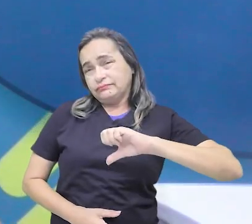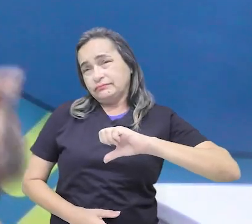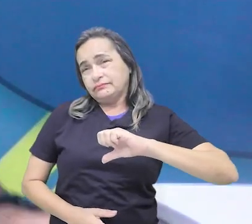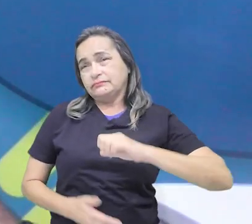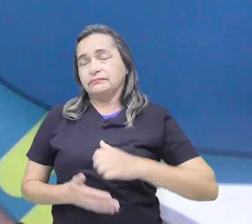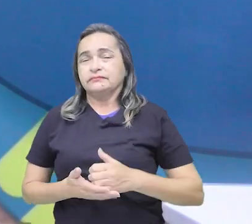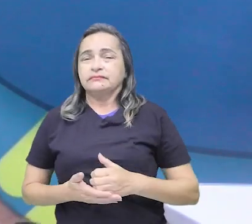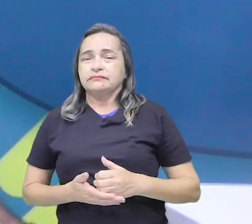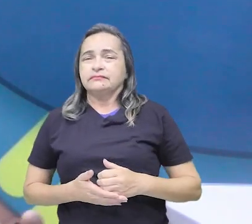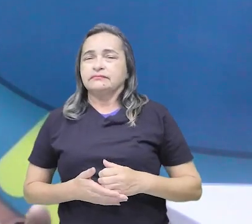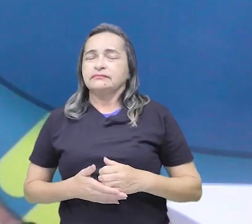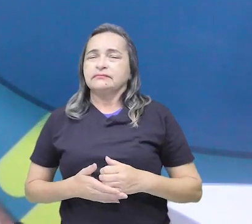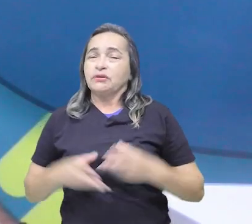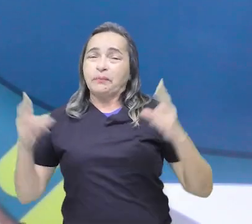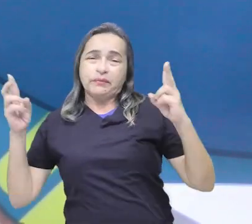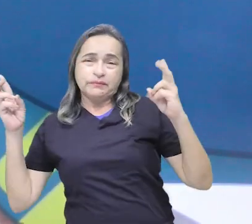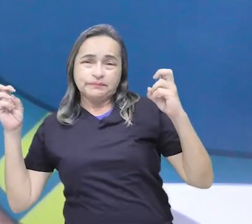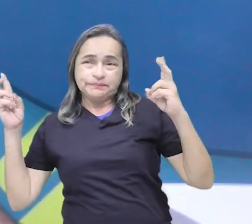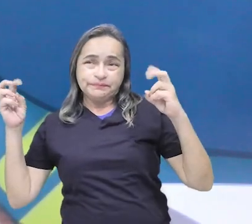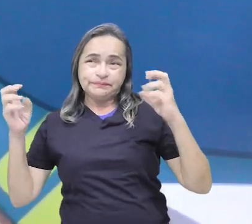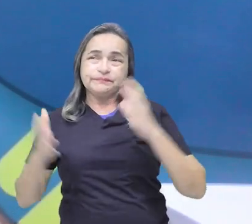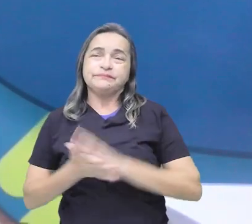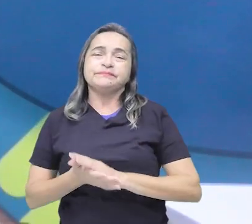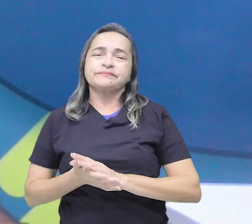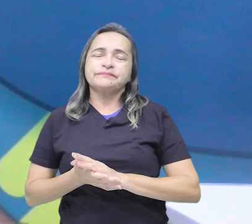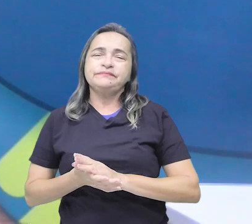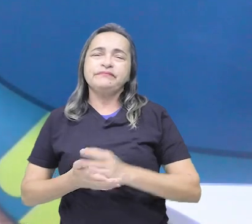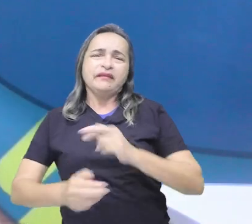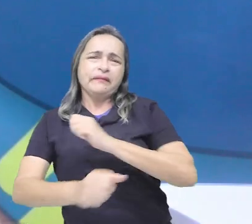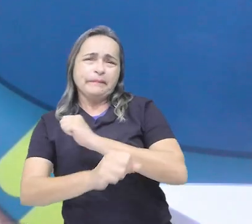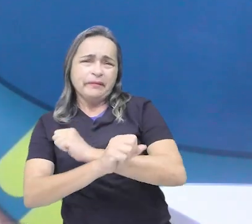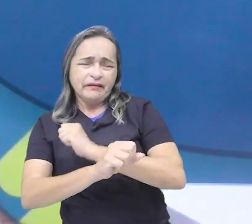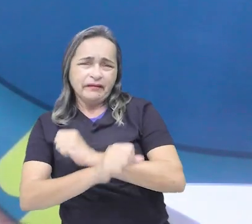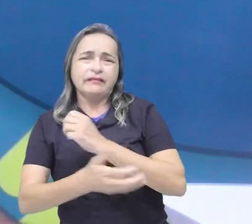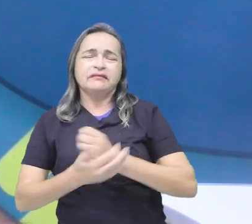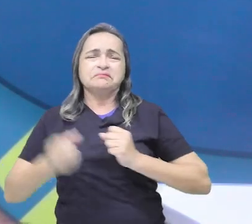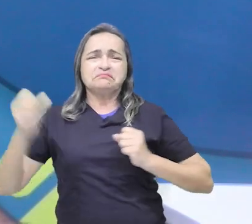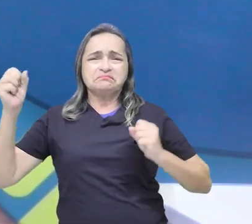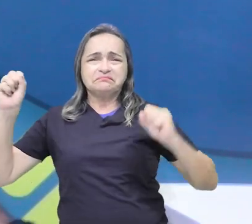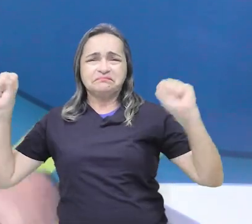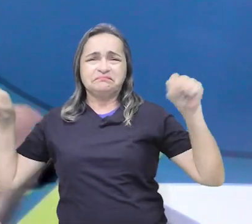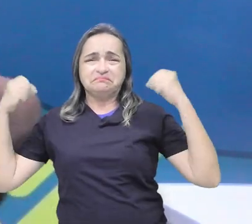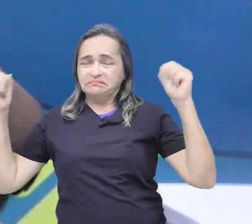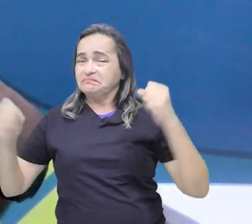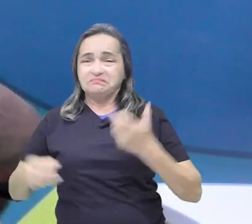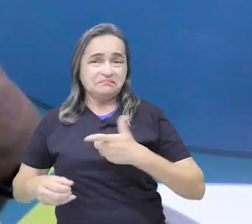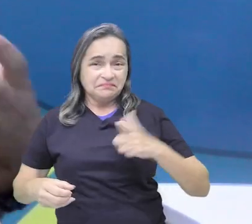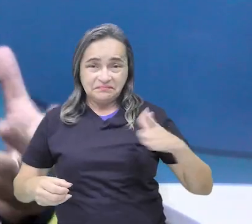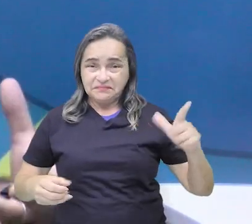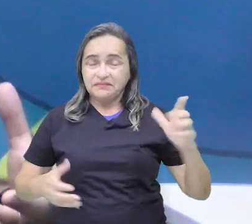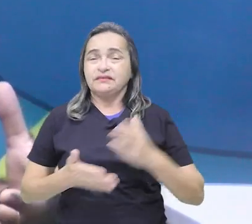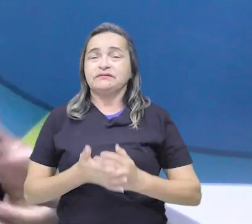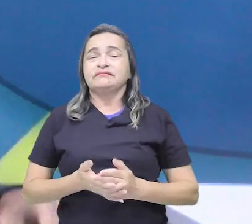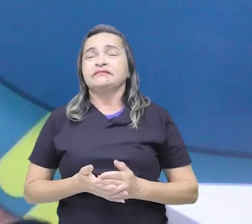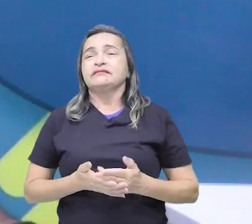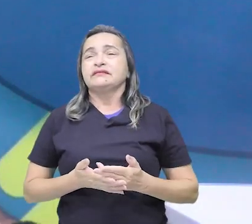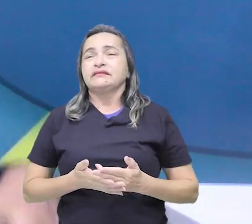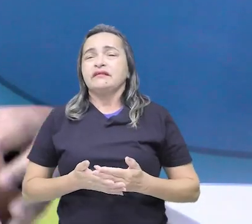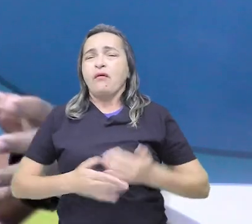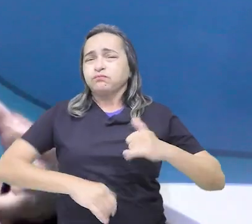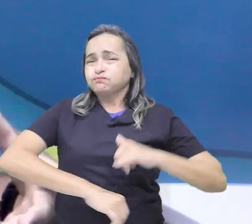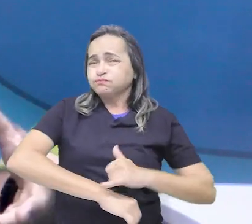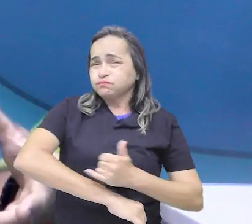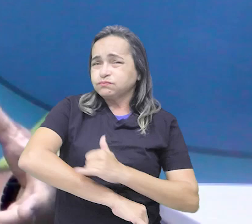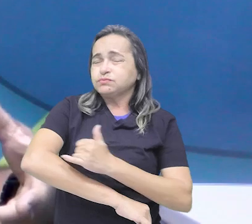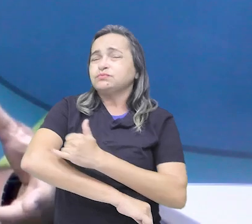podemos considerar, dentre eles, né, o sedentarismo, o tabagismo, enfatizando, né, contato a produtos químicos,